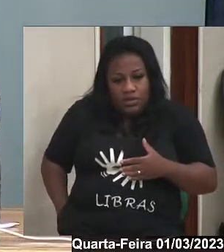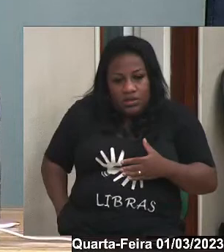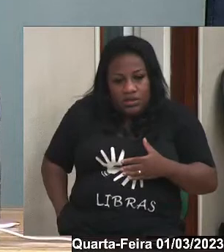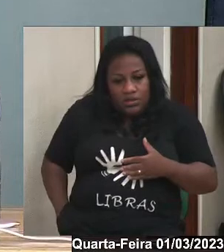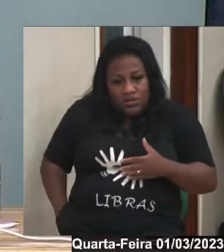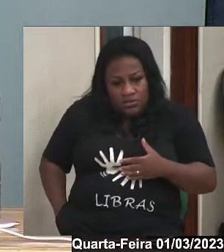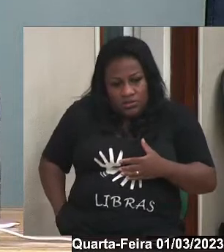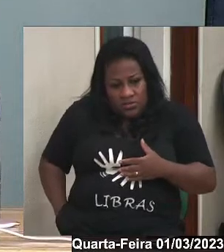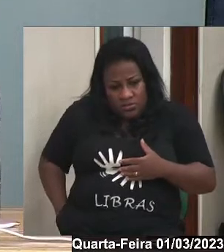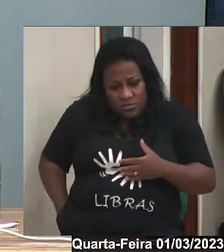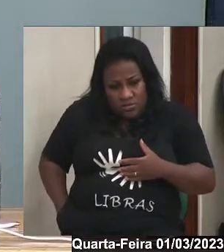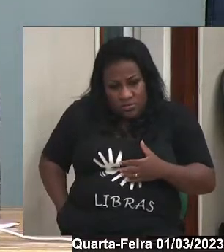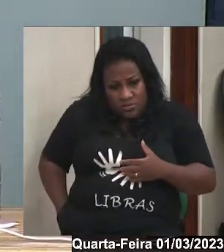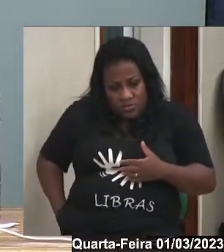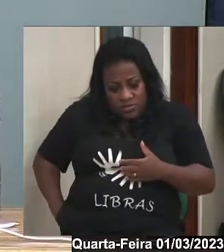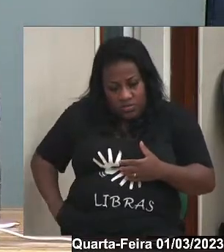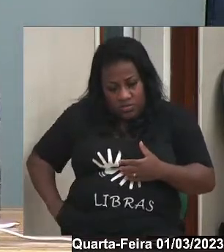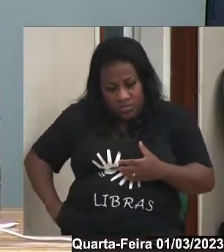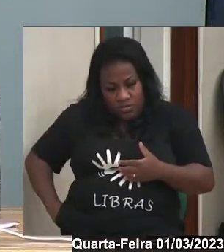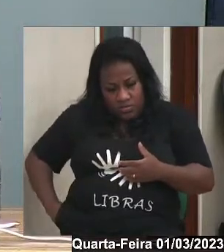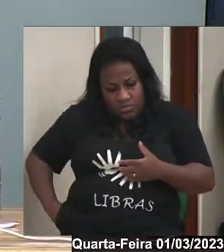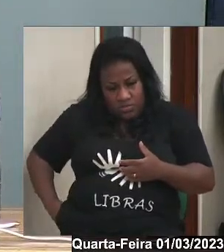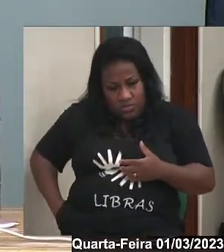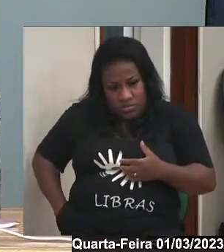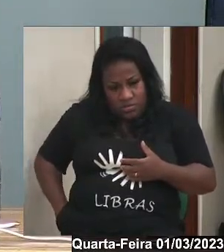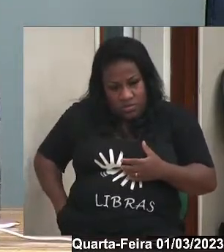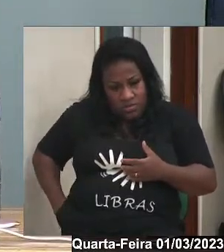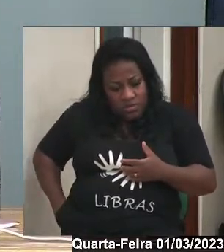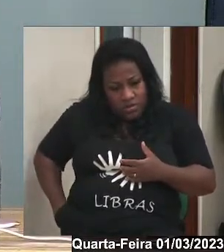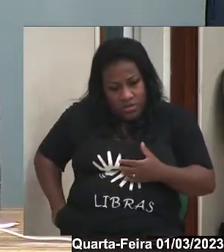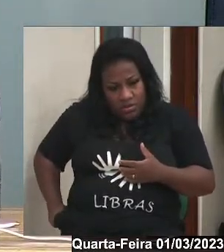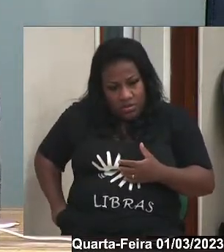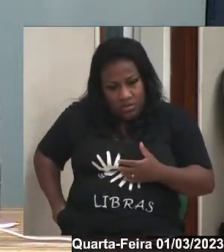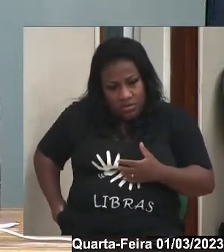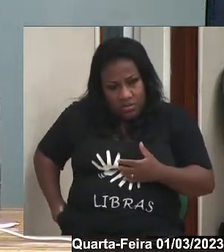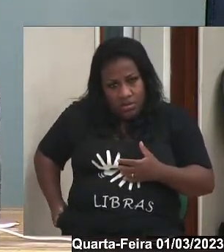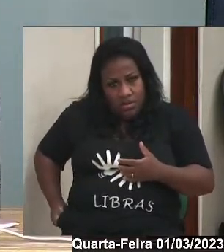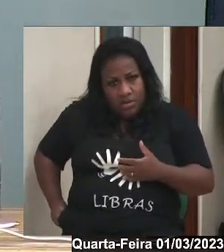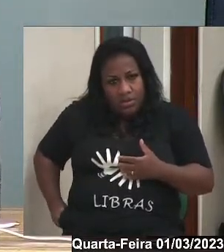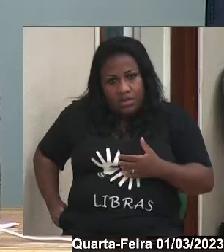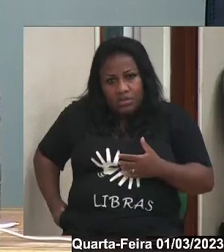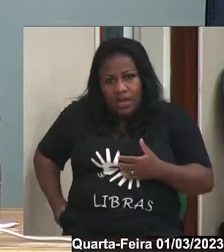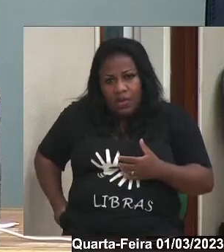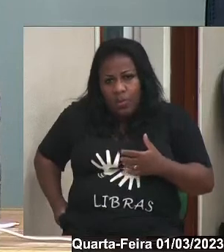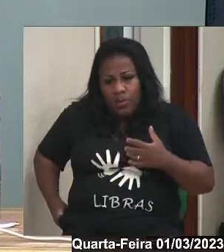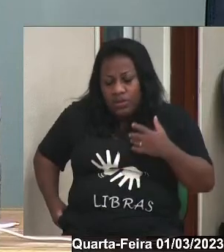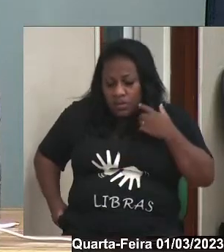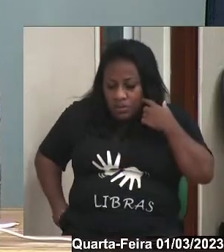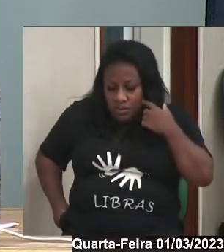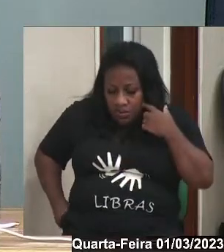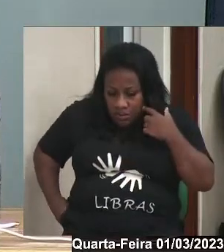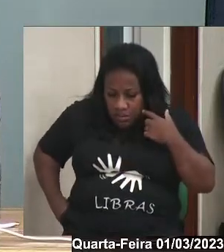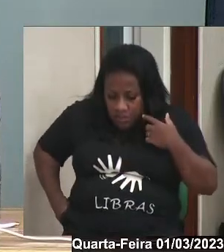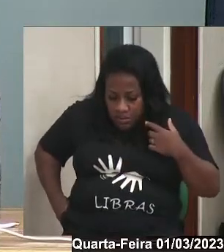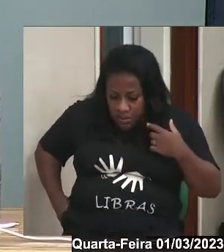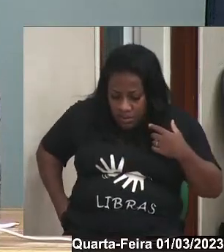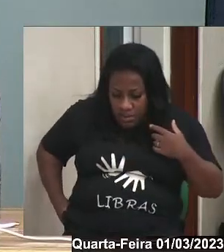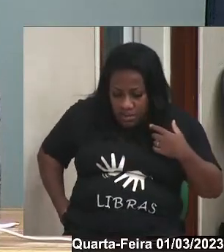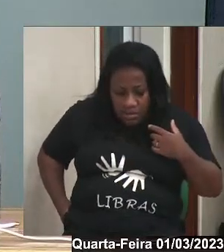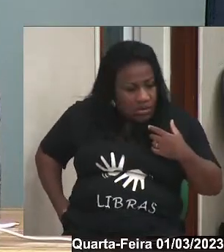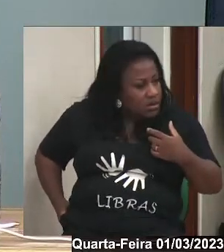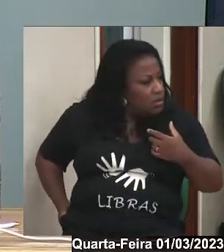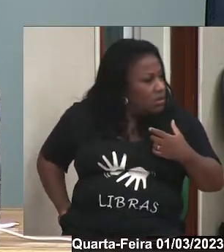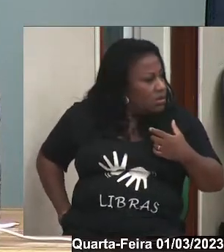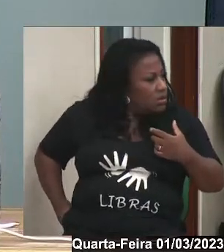César Figueiredo, Renato Lúcio da Costa Barbosa, Aline Lima dos Santos, Gilberto Oliveira Silva, Leandro de Souza e Alexandre Campos